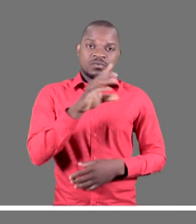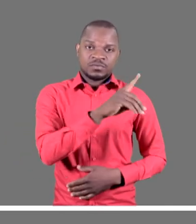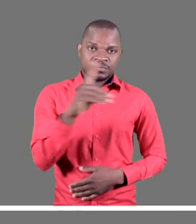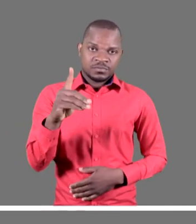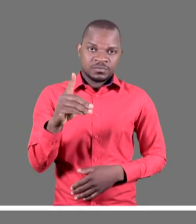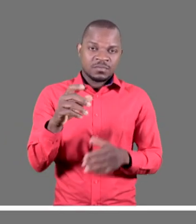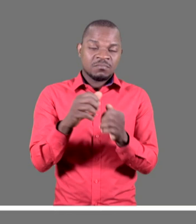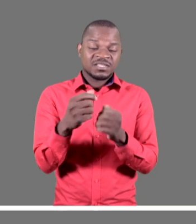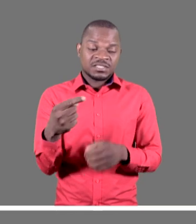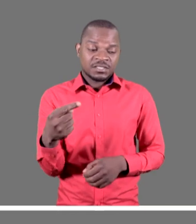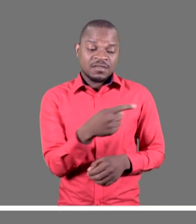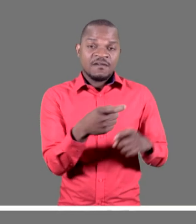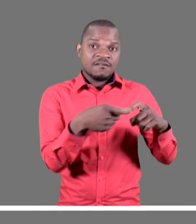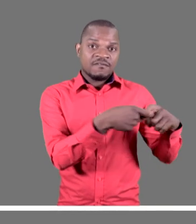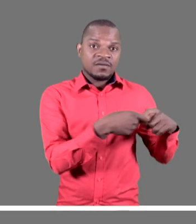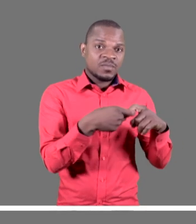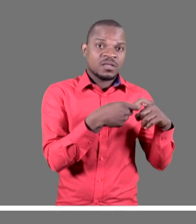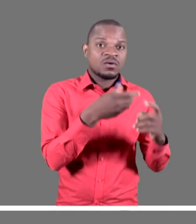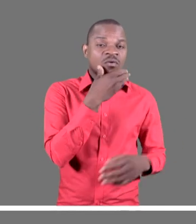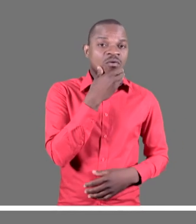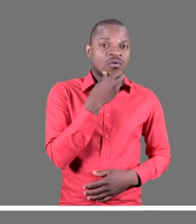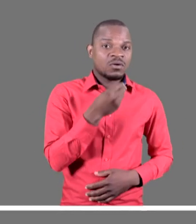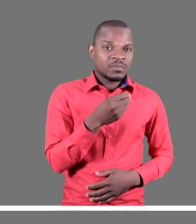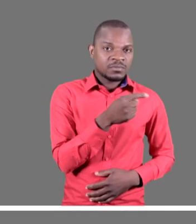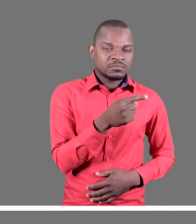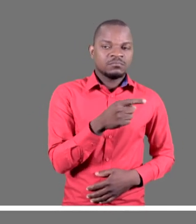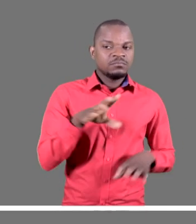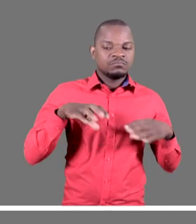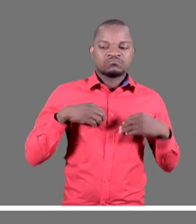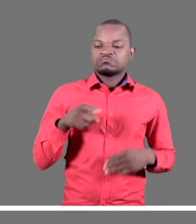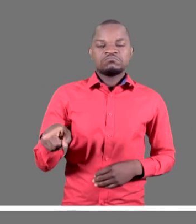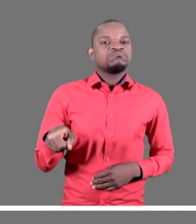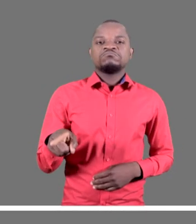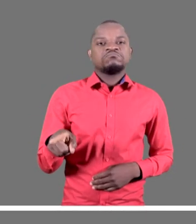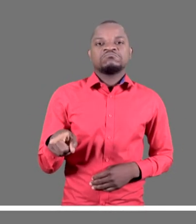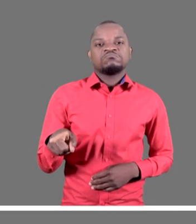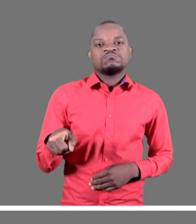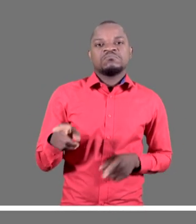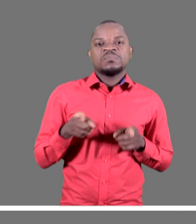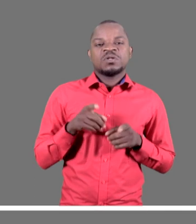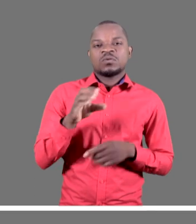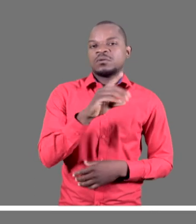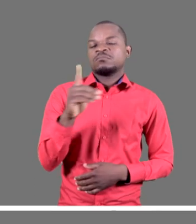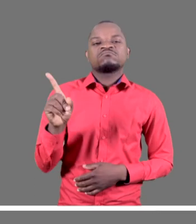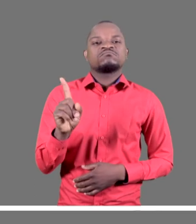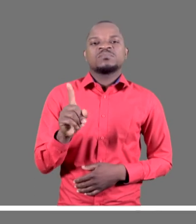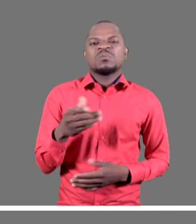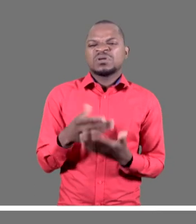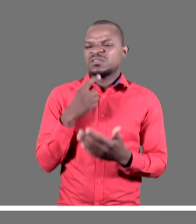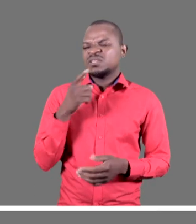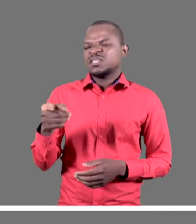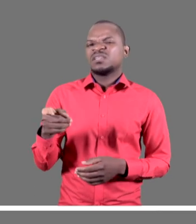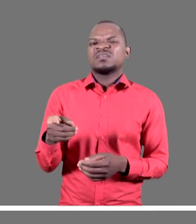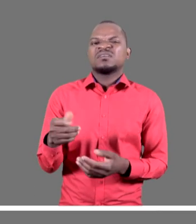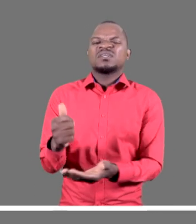normalmente a família do jovem, homem, não aceita esta rapariga para ser sua nora. Não aceita porque diz